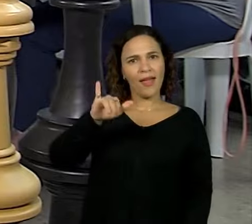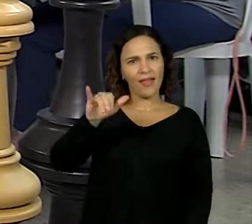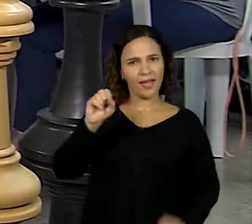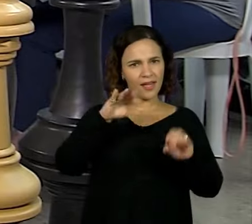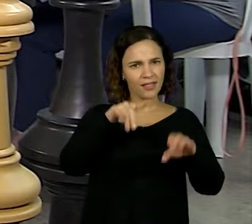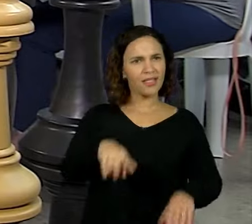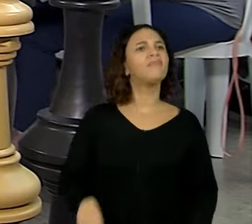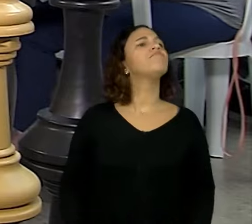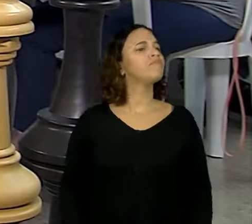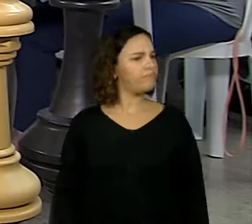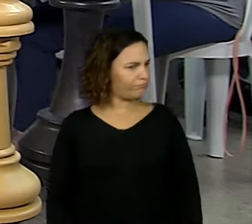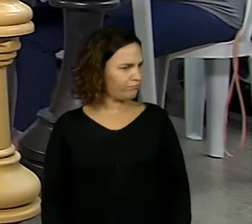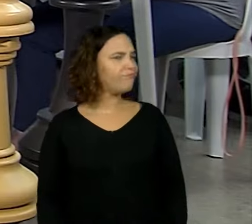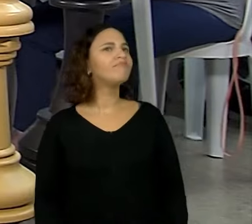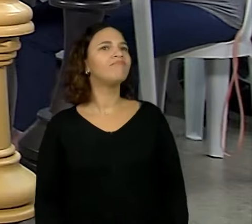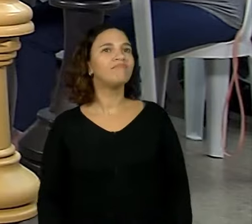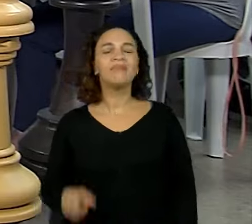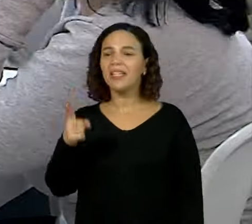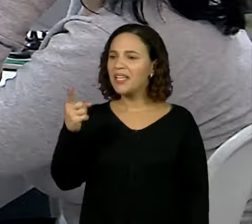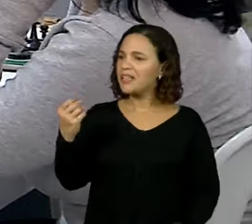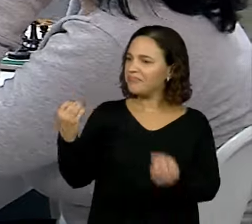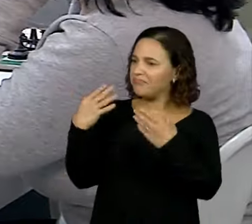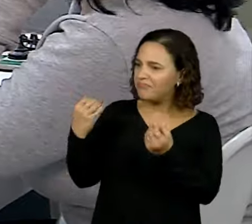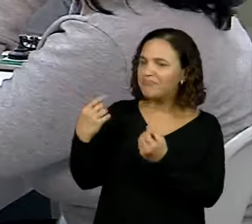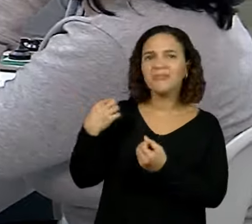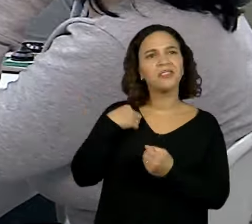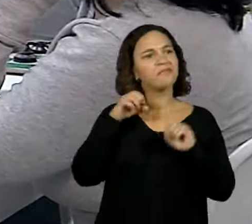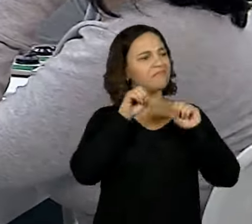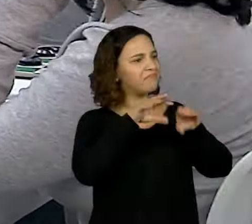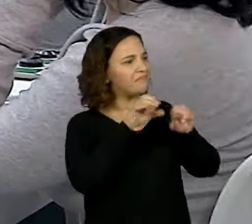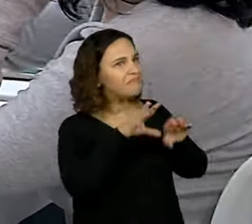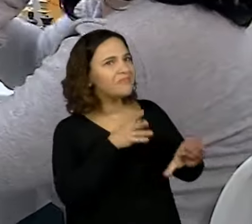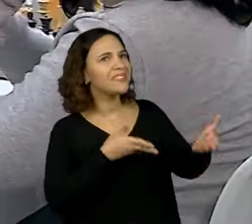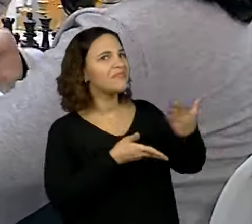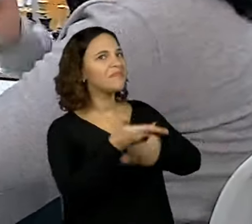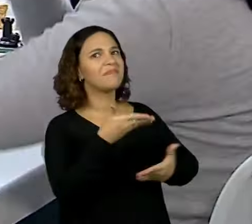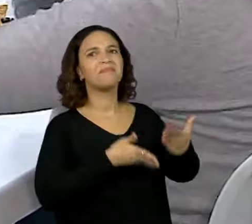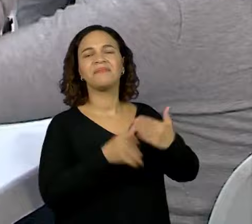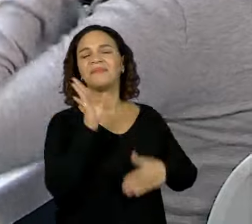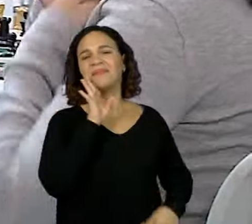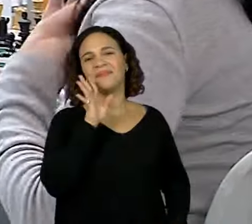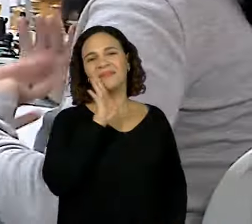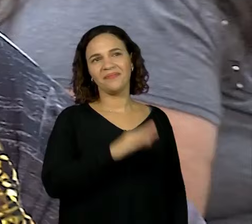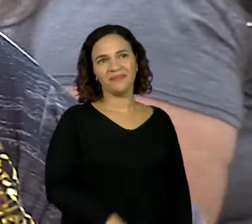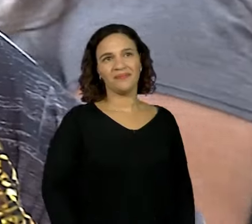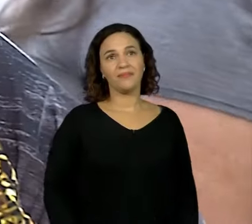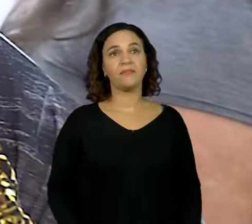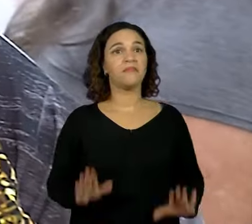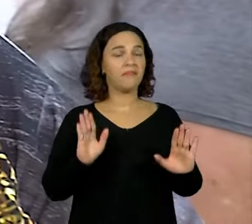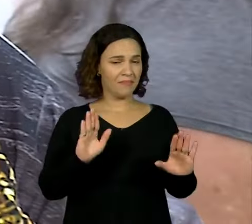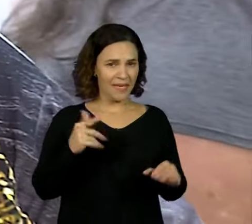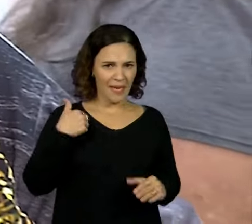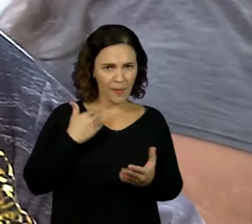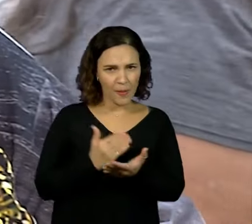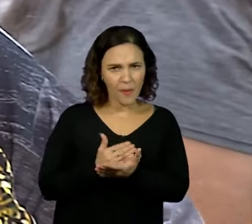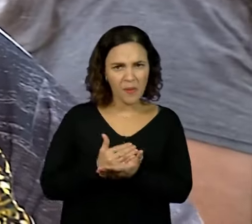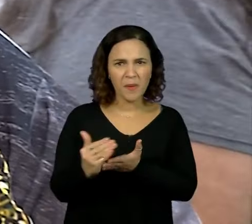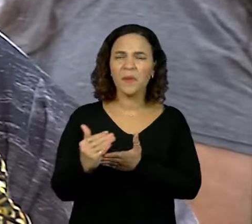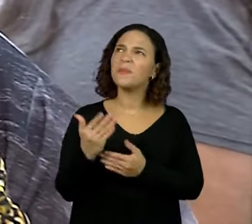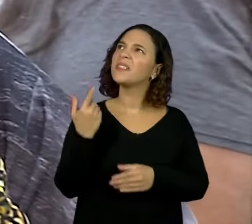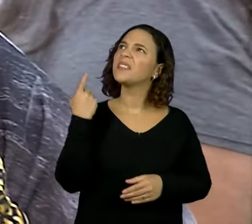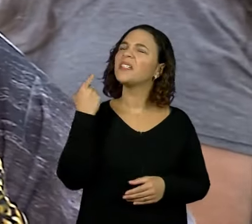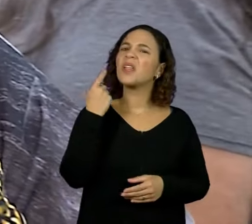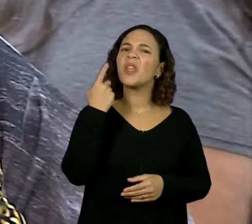né? Sim. Eu tenho muito a aprender com ela, ela tem muito a aprender comigo e é legal essa troca. Olha, na realidade, eu comecei a estar com